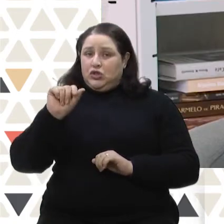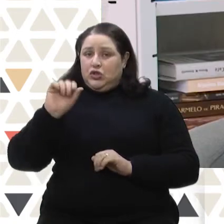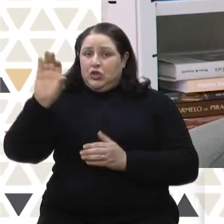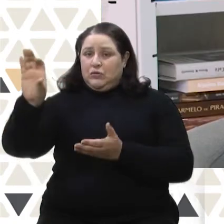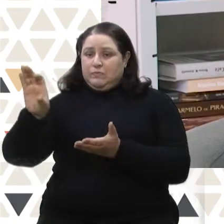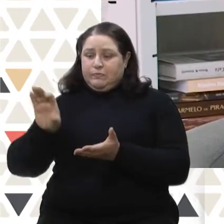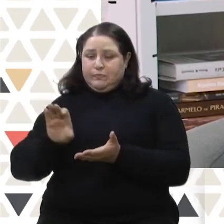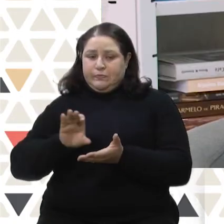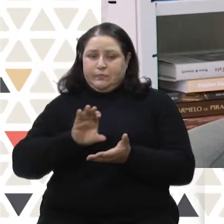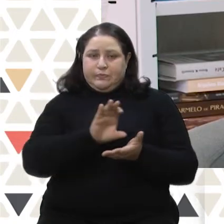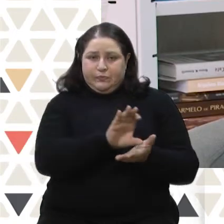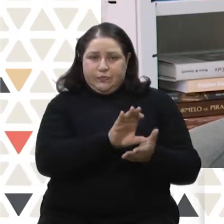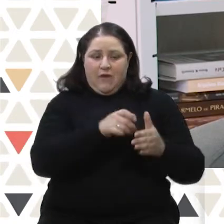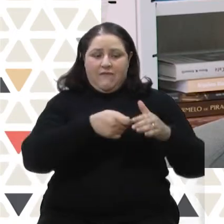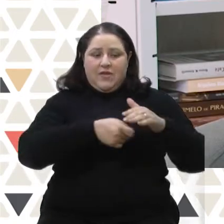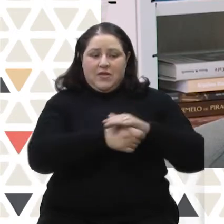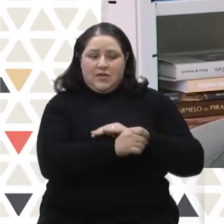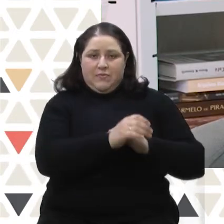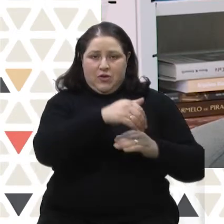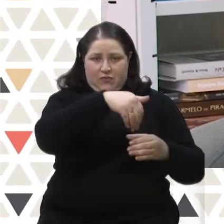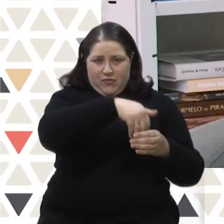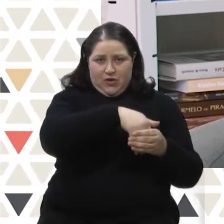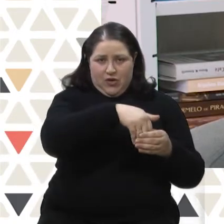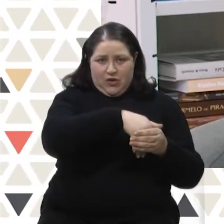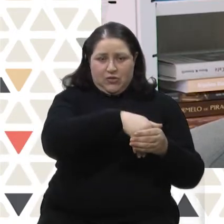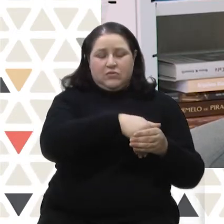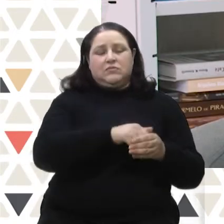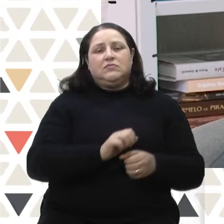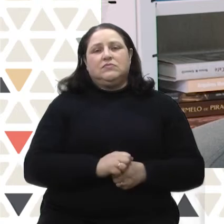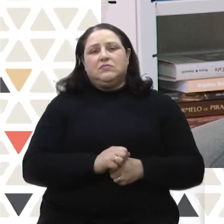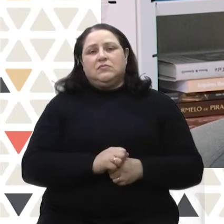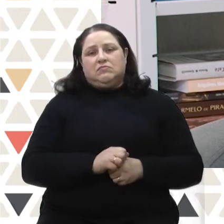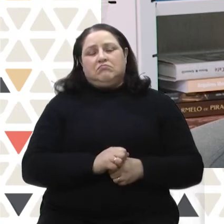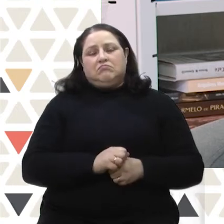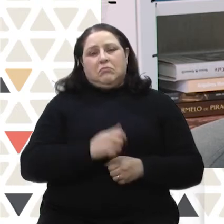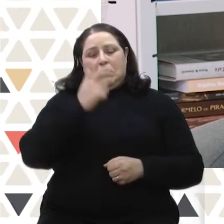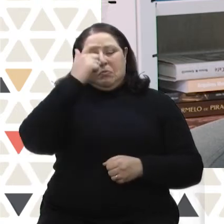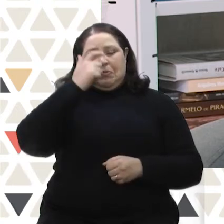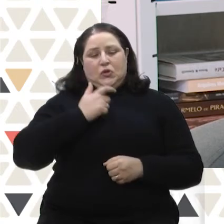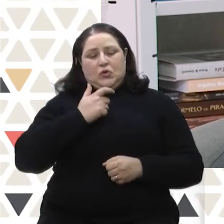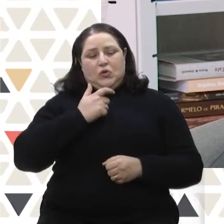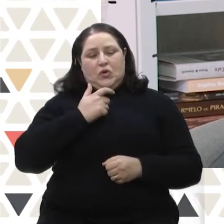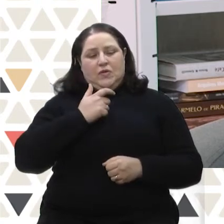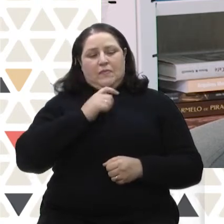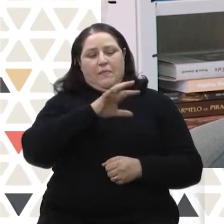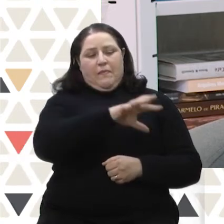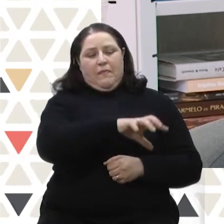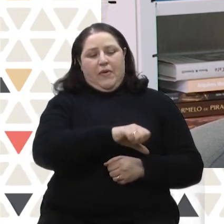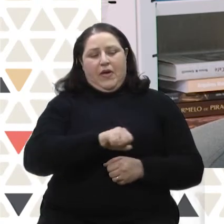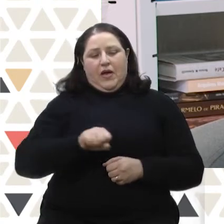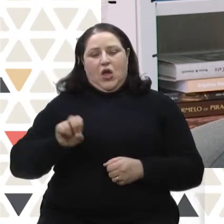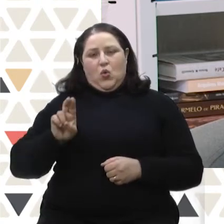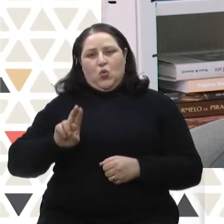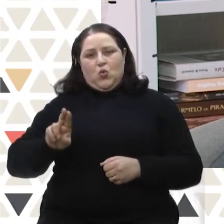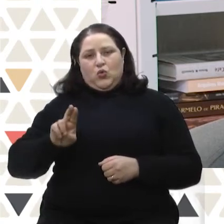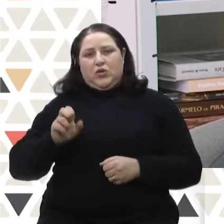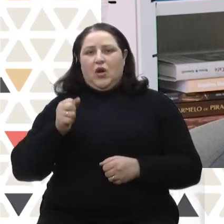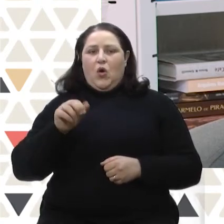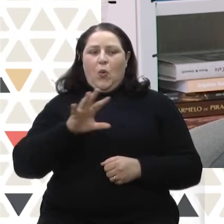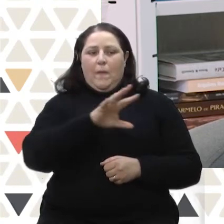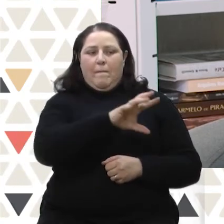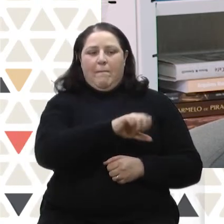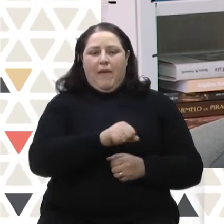de recurso destinado ao financiamento eleitoral e esse recurso ele é utilizado em proveito